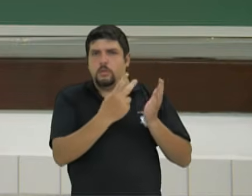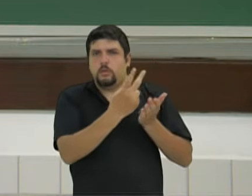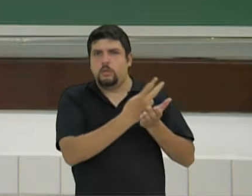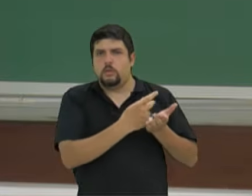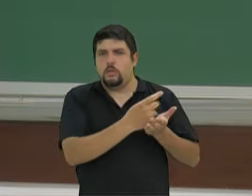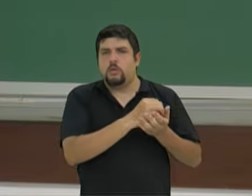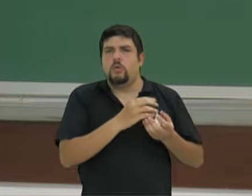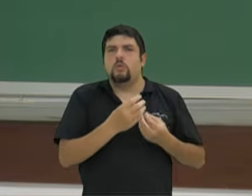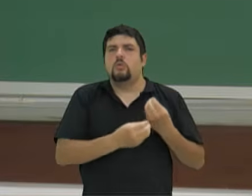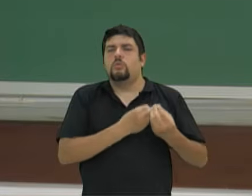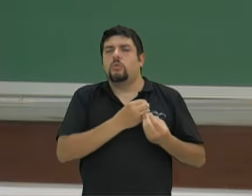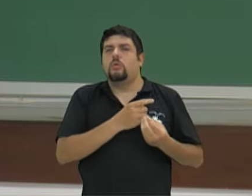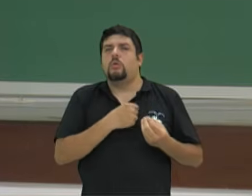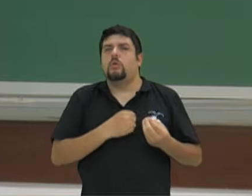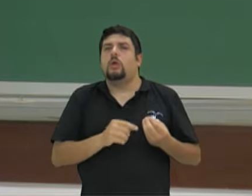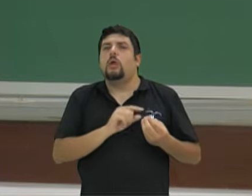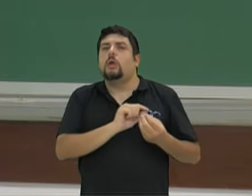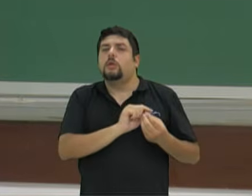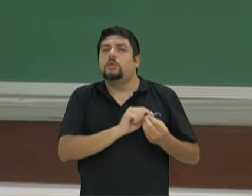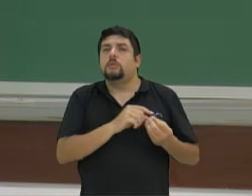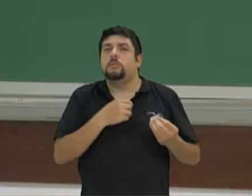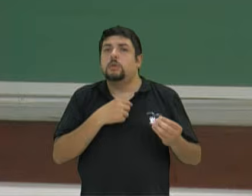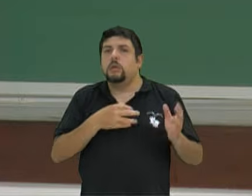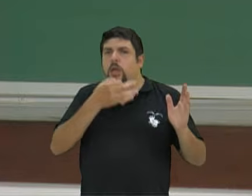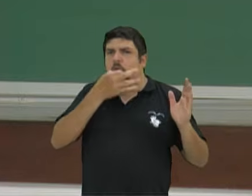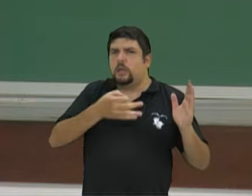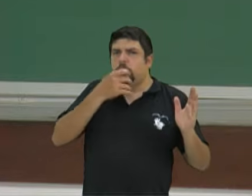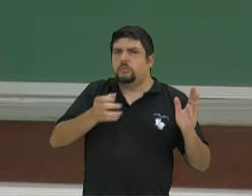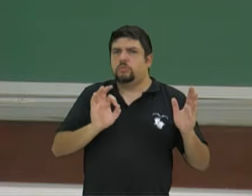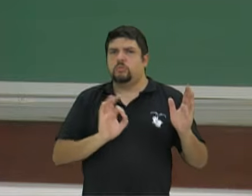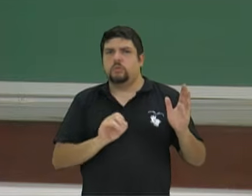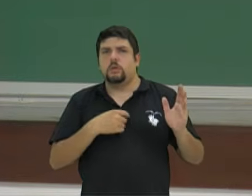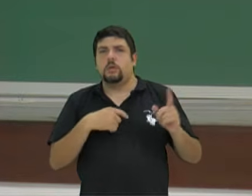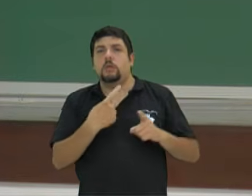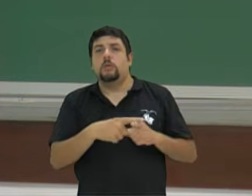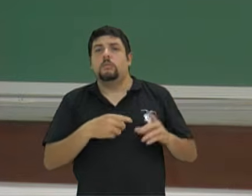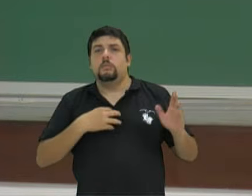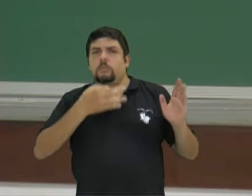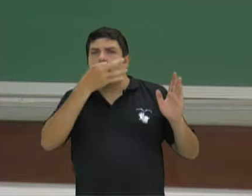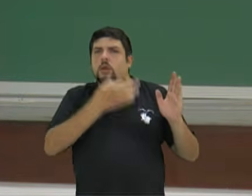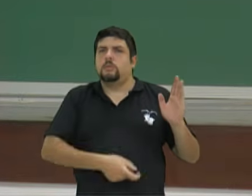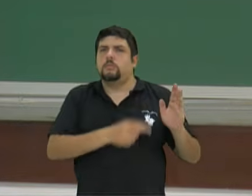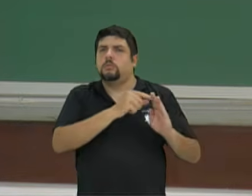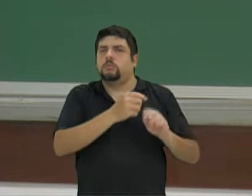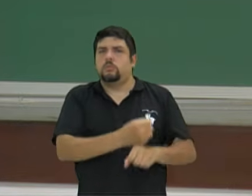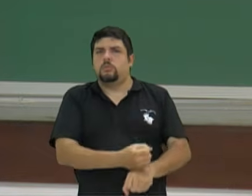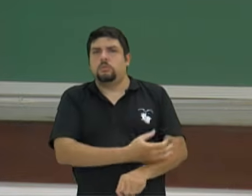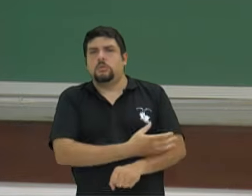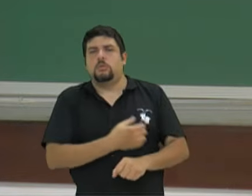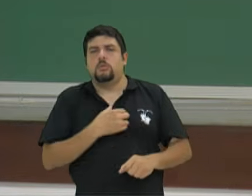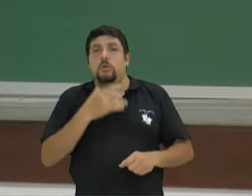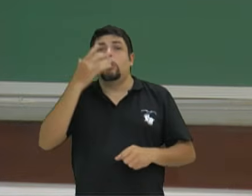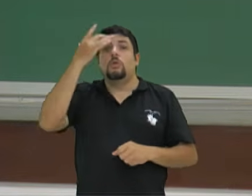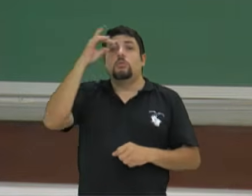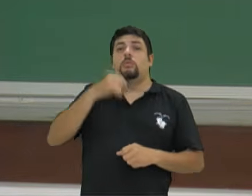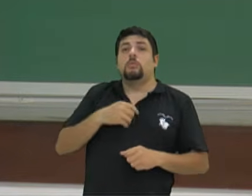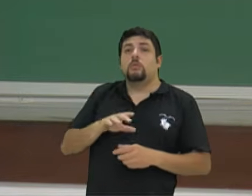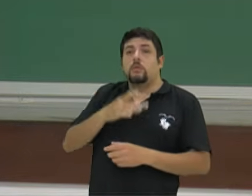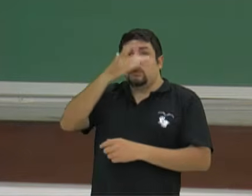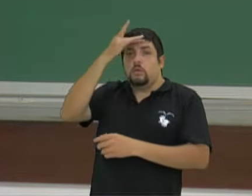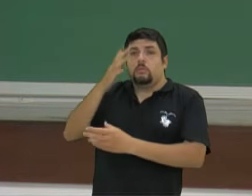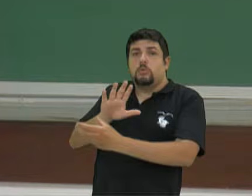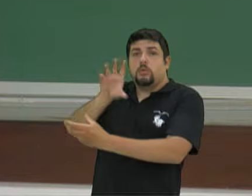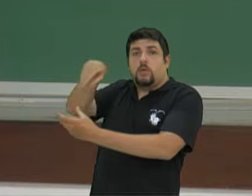um dos poucos movimentos que não teve crítica de arte, porque ninguém vai criticar o sentimento da pessoa, ninguém sabe o quanto a pessoa